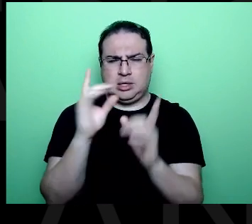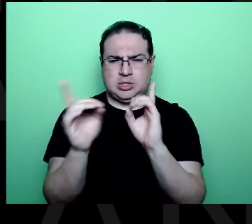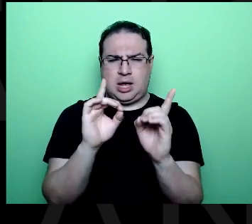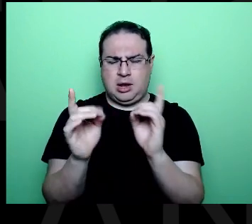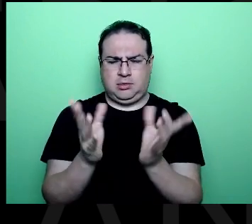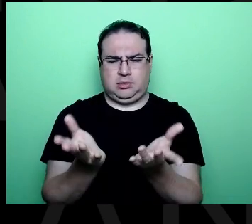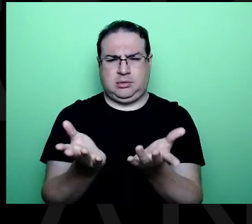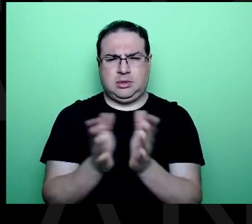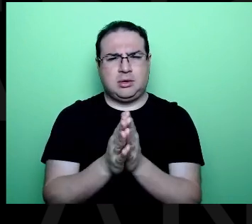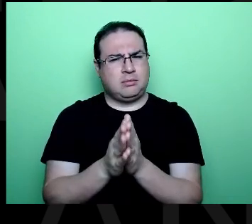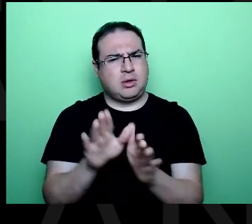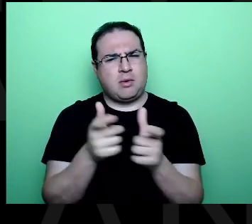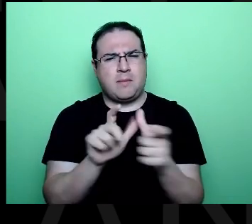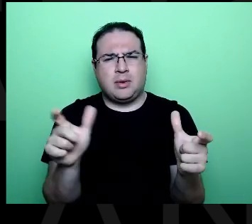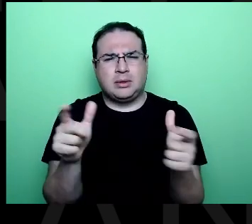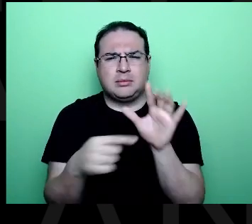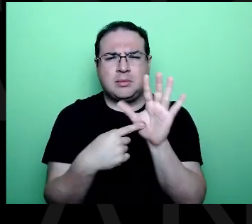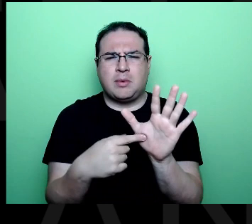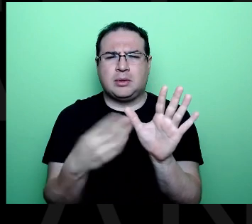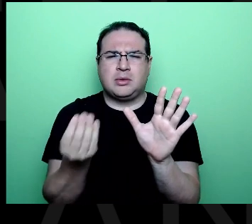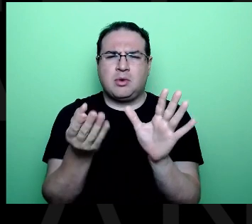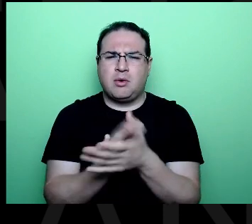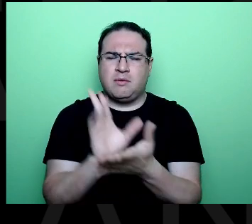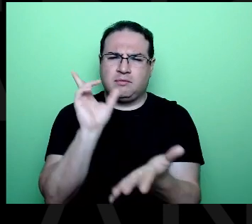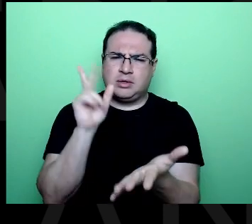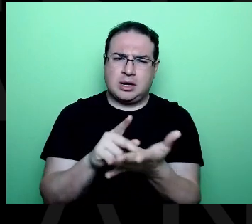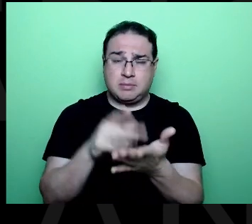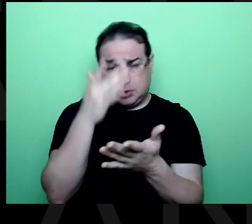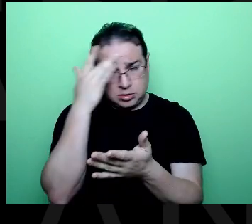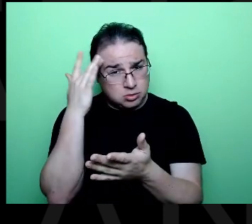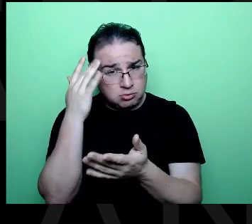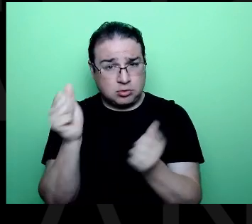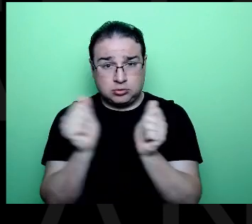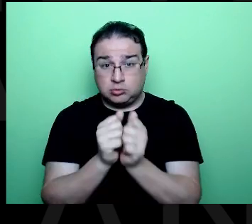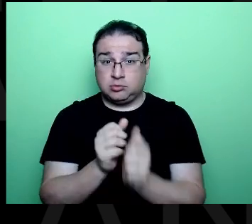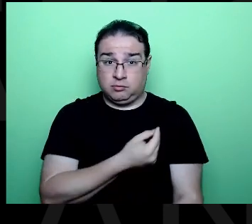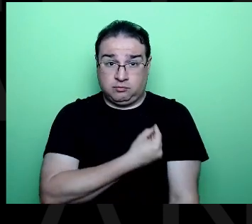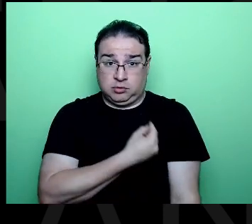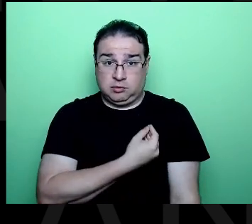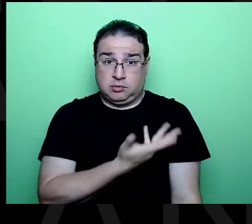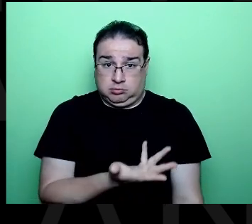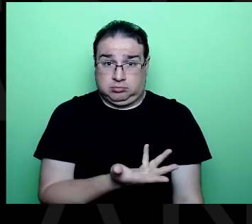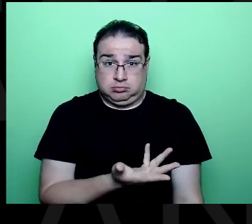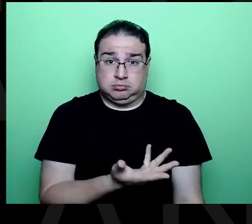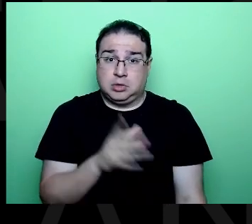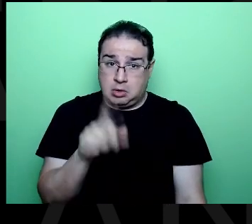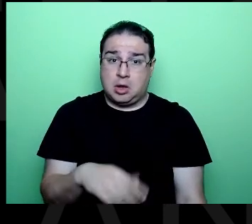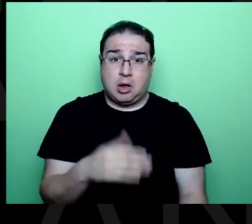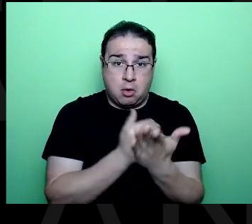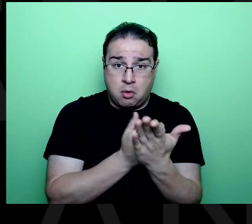cria diálogos, eu falei, não, na maioria os fatos, as pessoas estavam vivas,